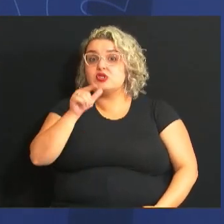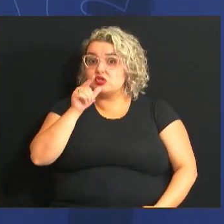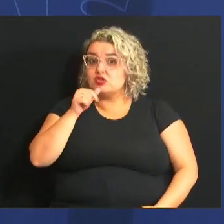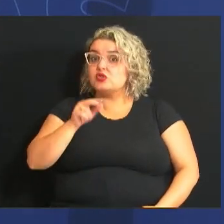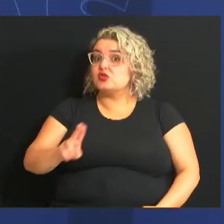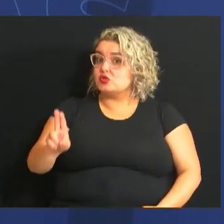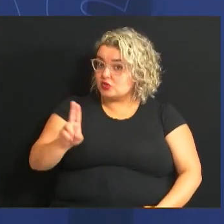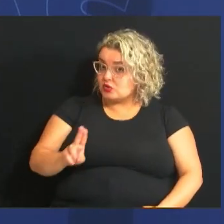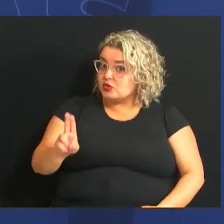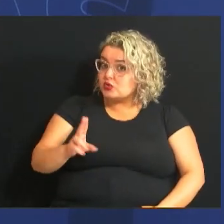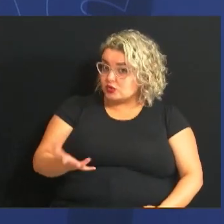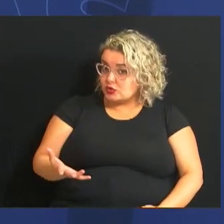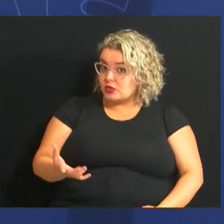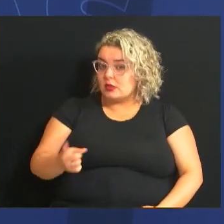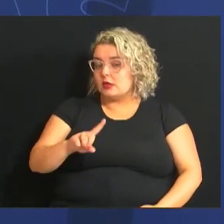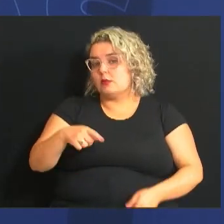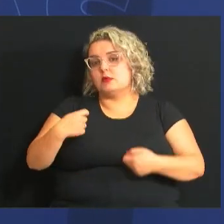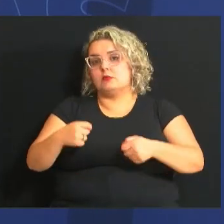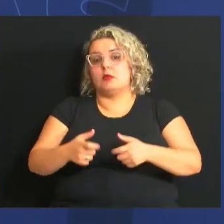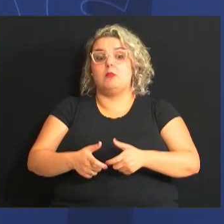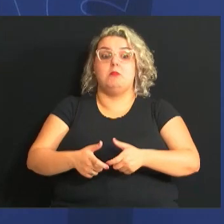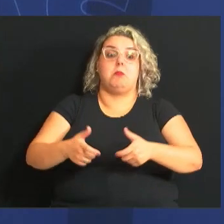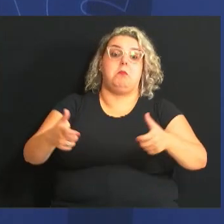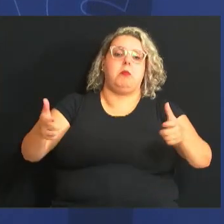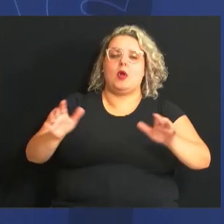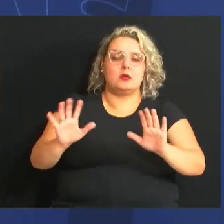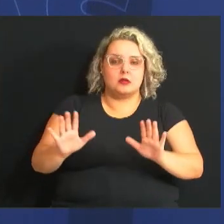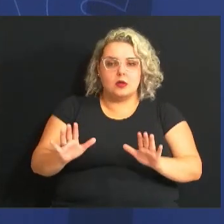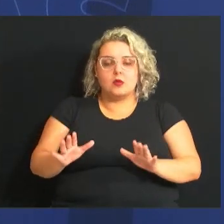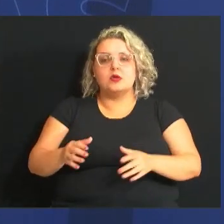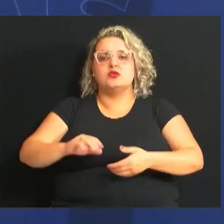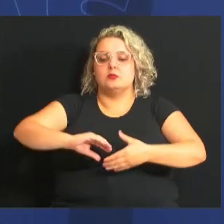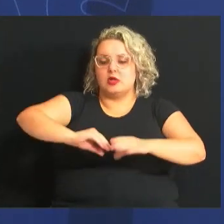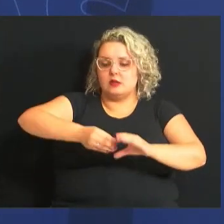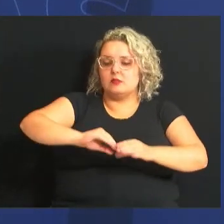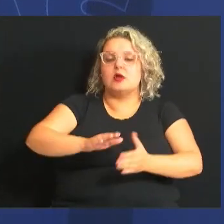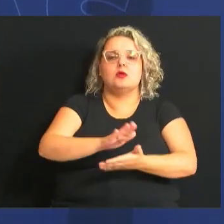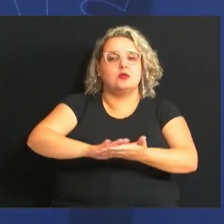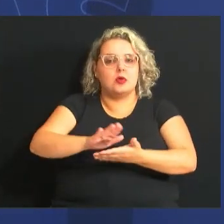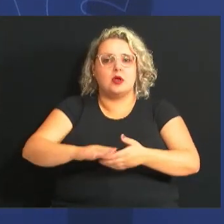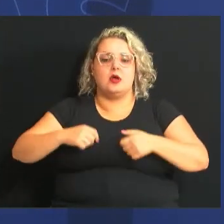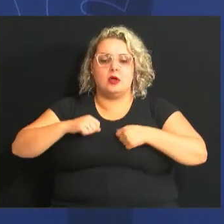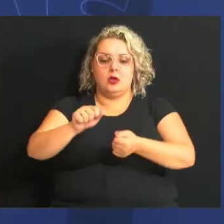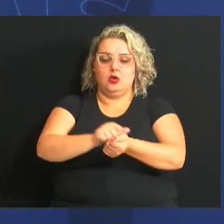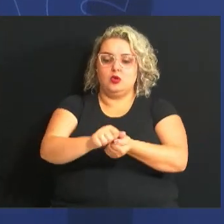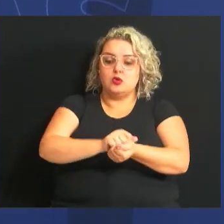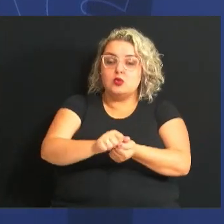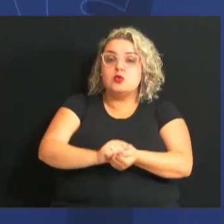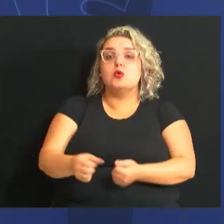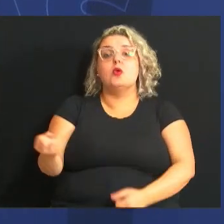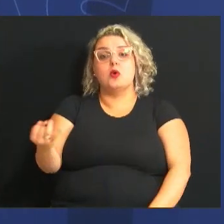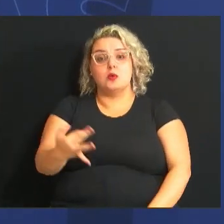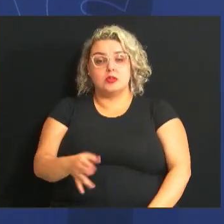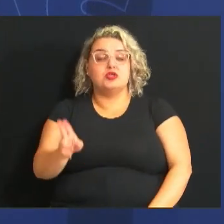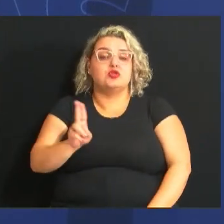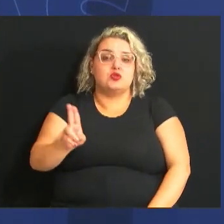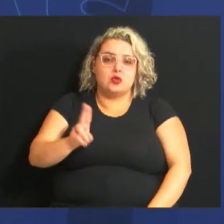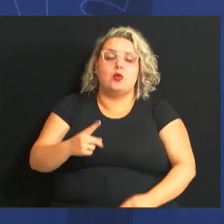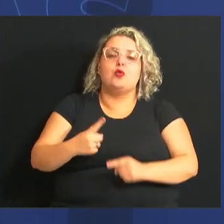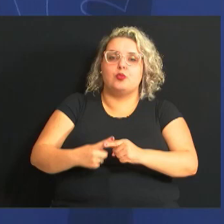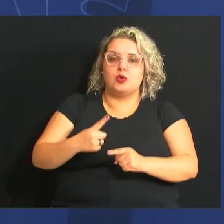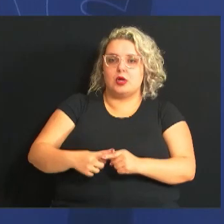utiliza, então não precisa guardar tanto assim, mas para lavar louça, lavar a roupa, a quantidade que você utiliza, porque amanhã tem